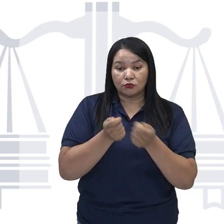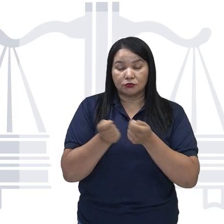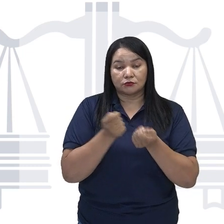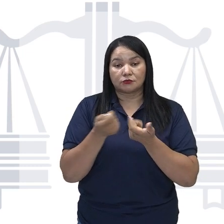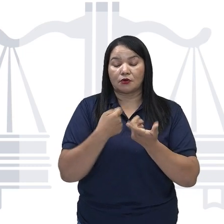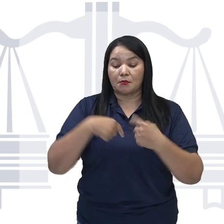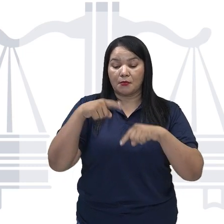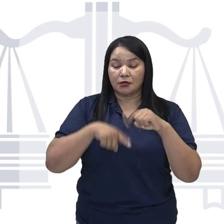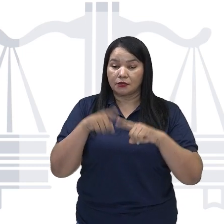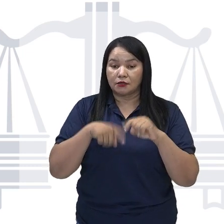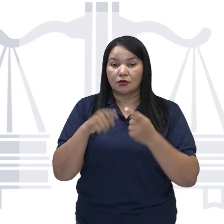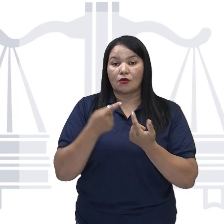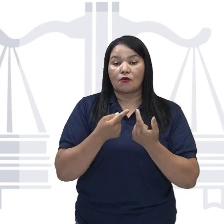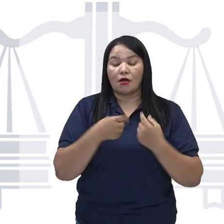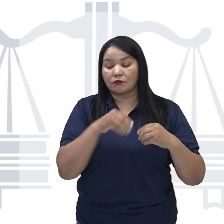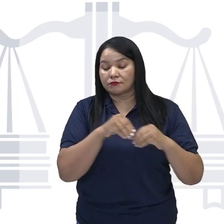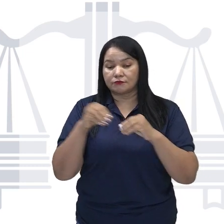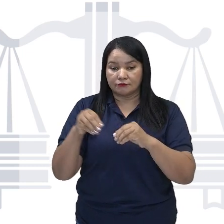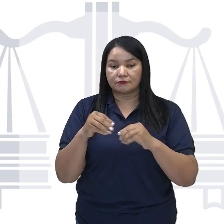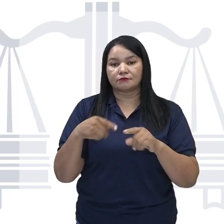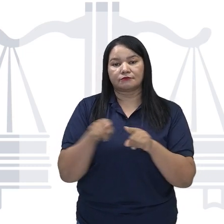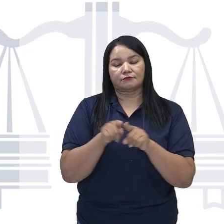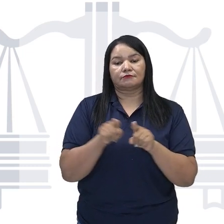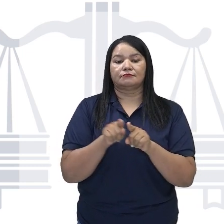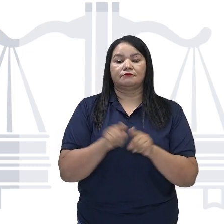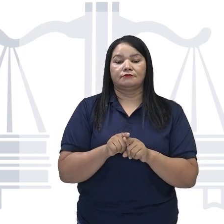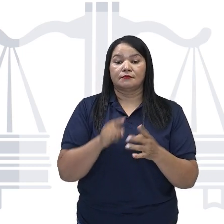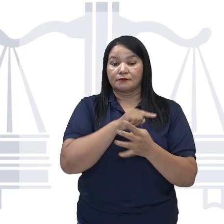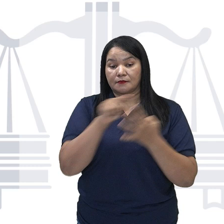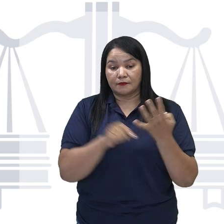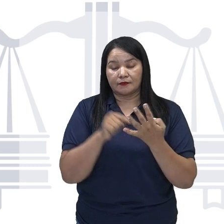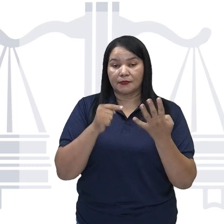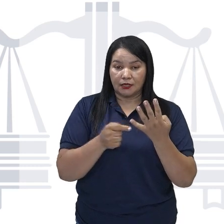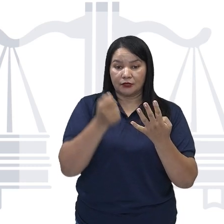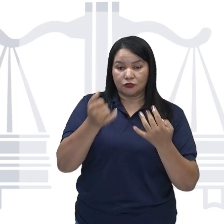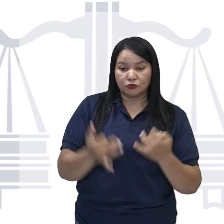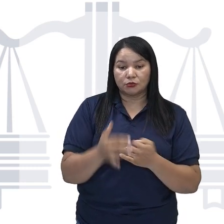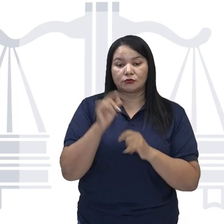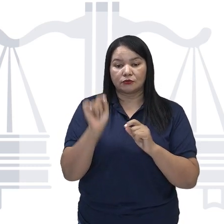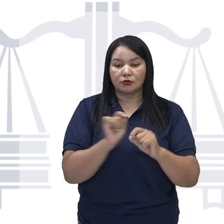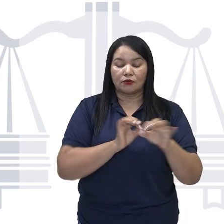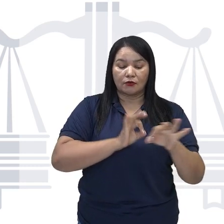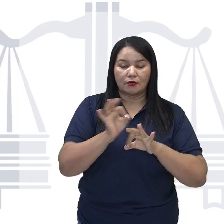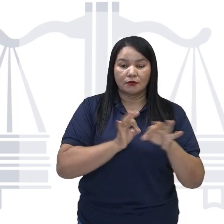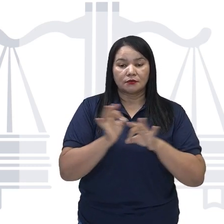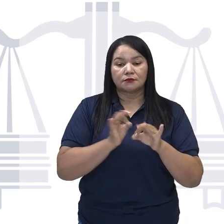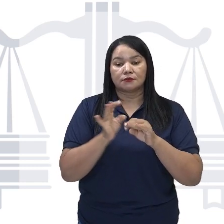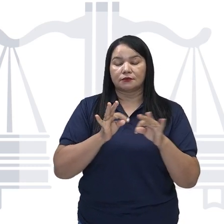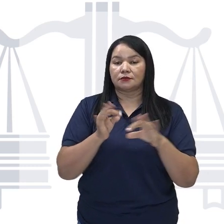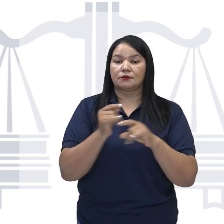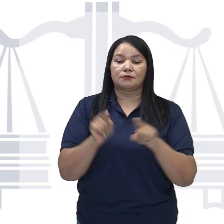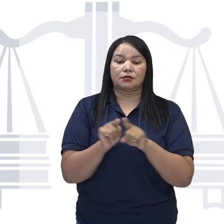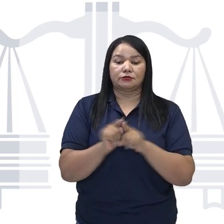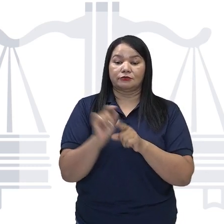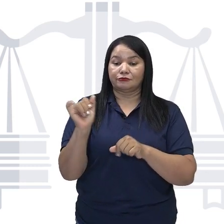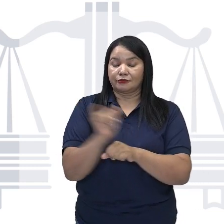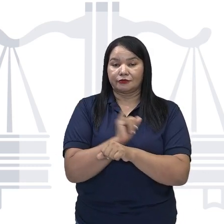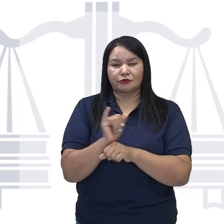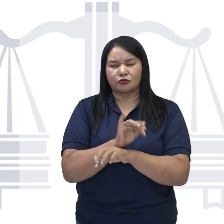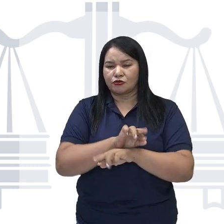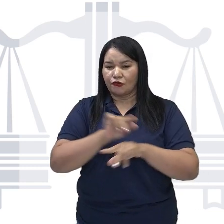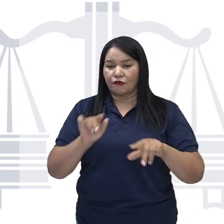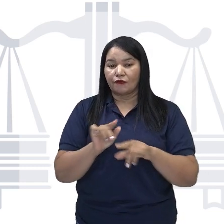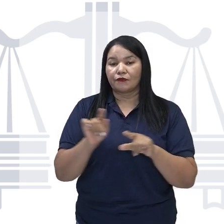equipamentos, né, que é o 4º item. A gente faz esse controle do remanejamento, que além de fazer a distribuição, a gente também